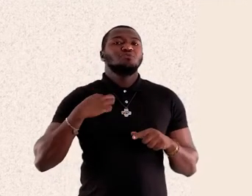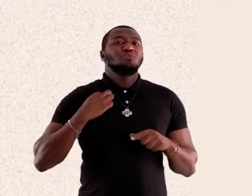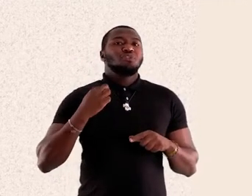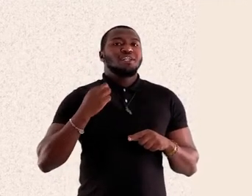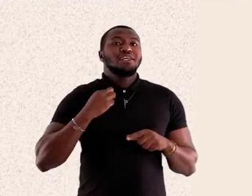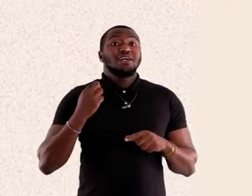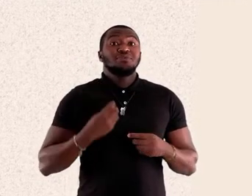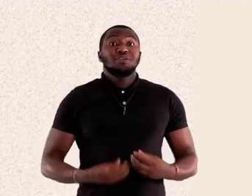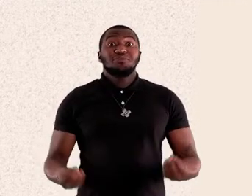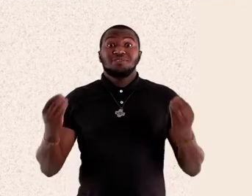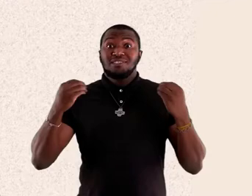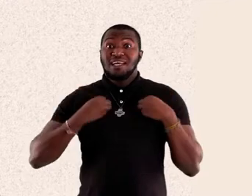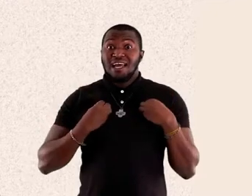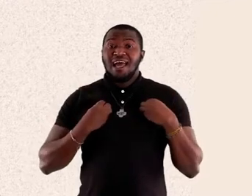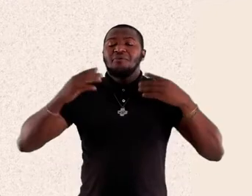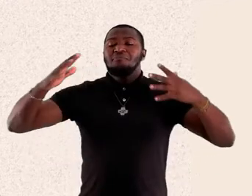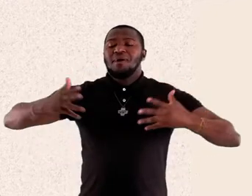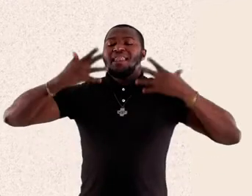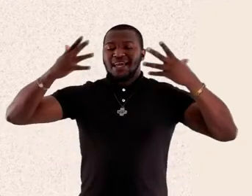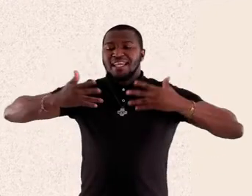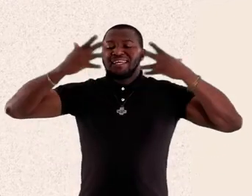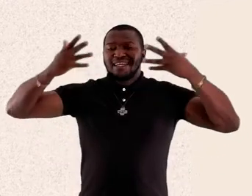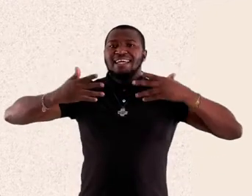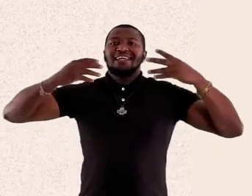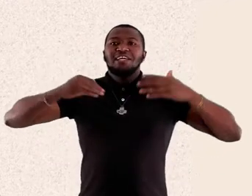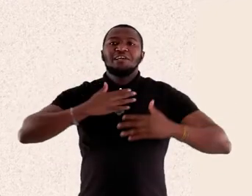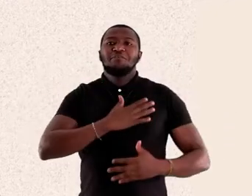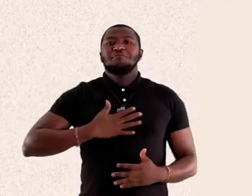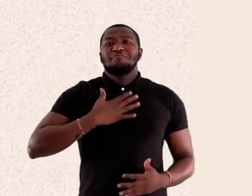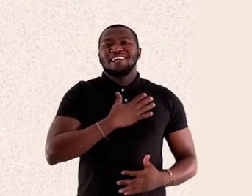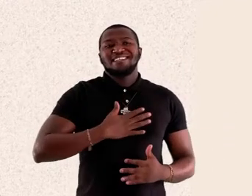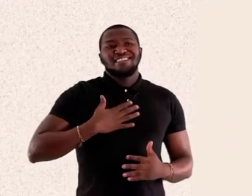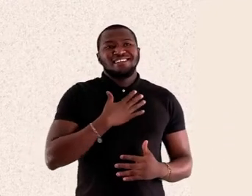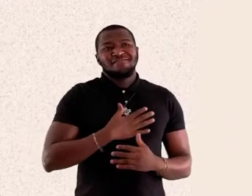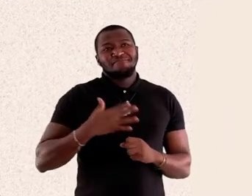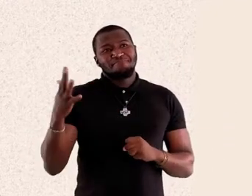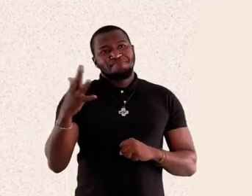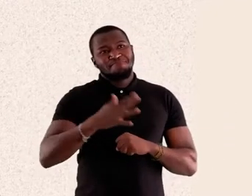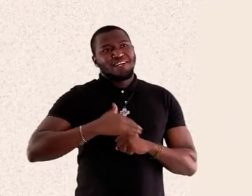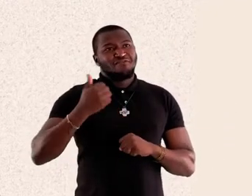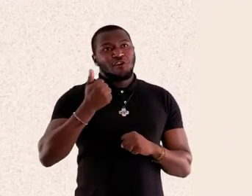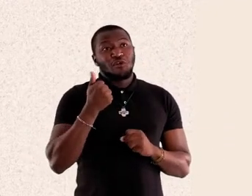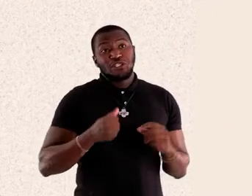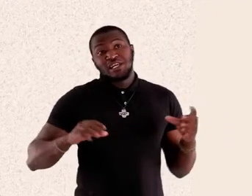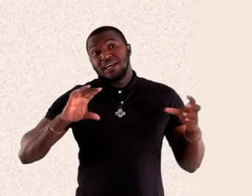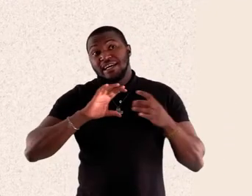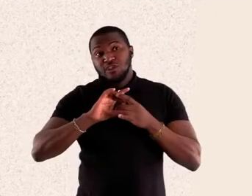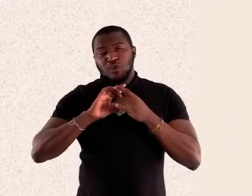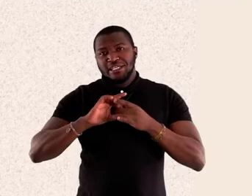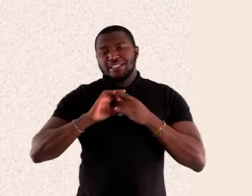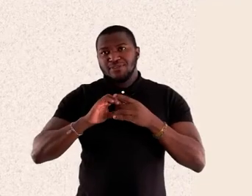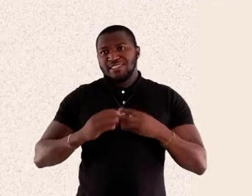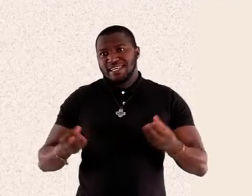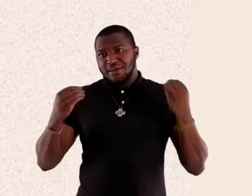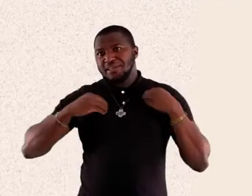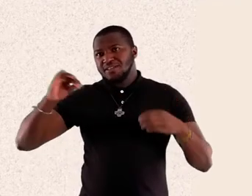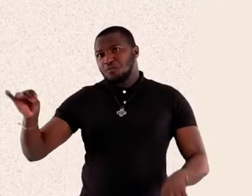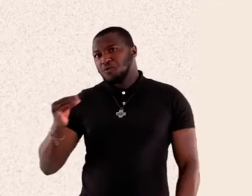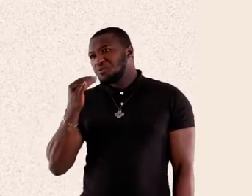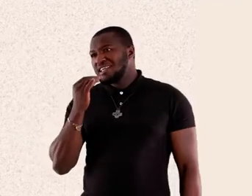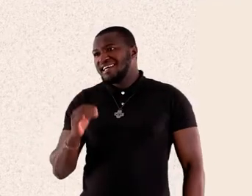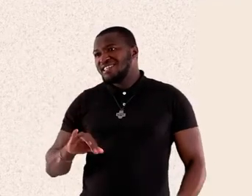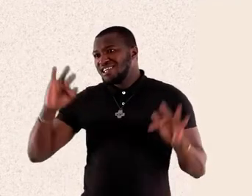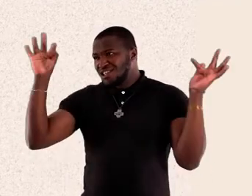trazer essa recompensa mas também essas conexões vão trazer essa esse